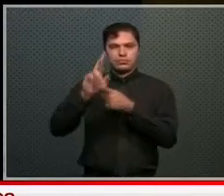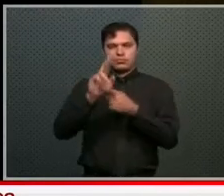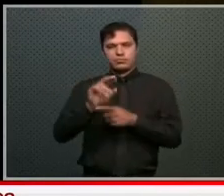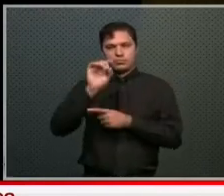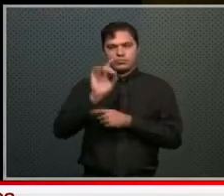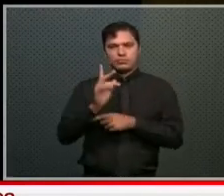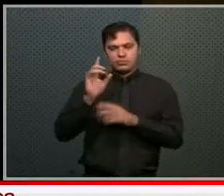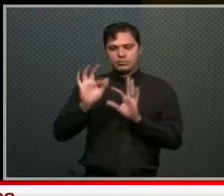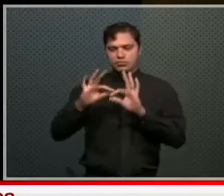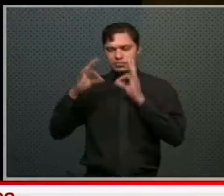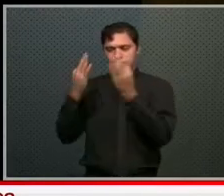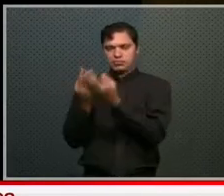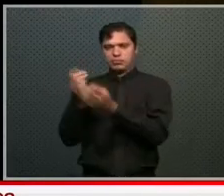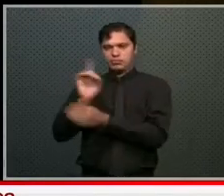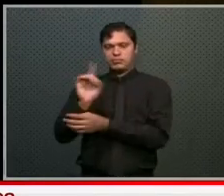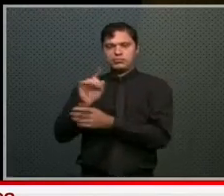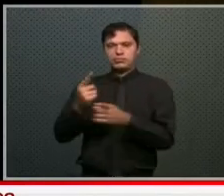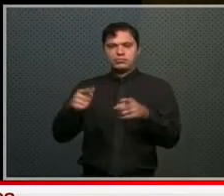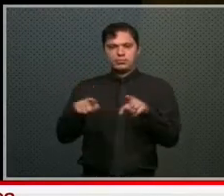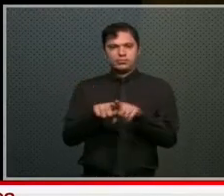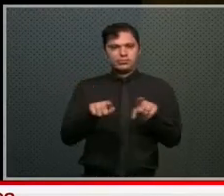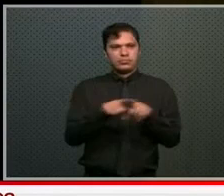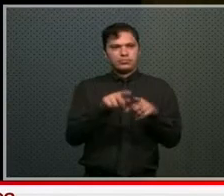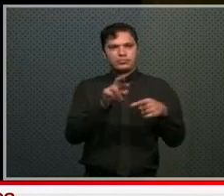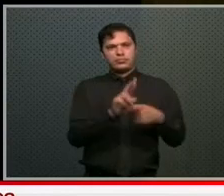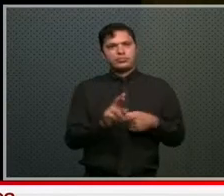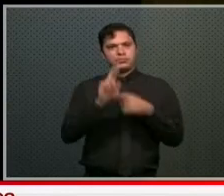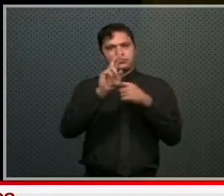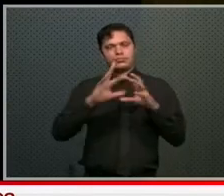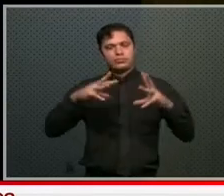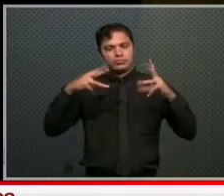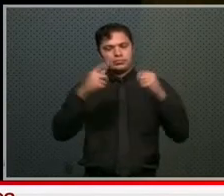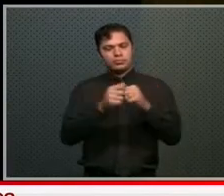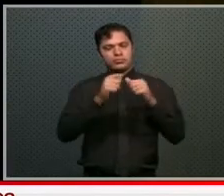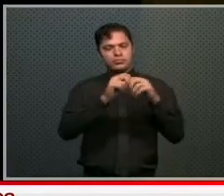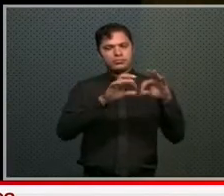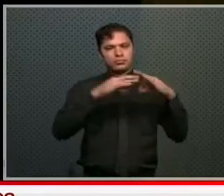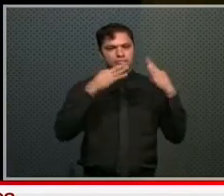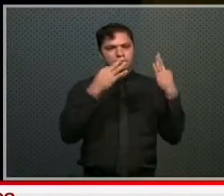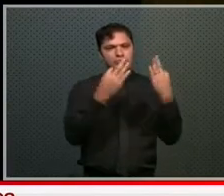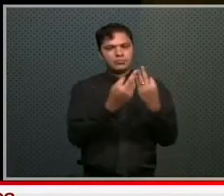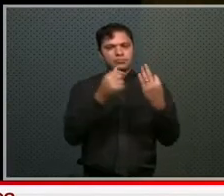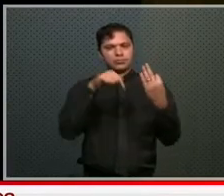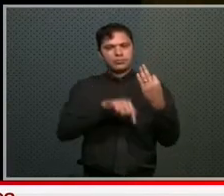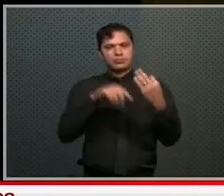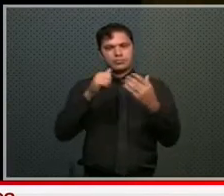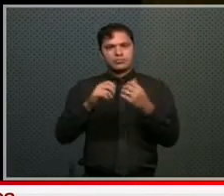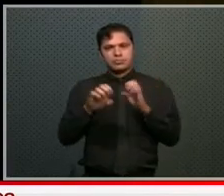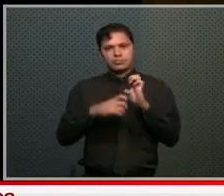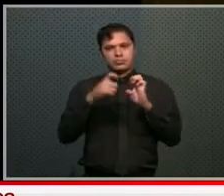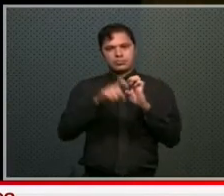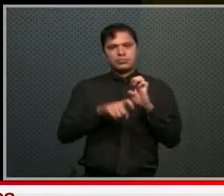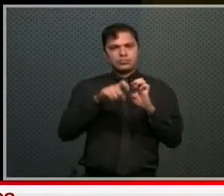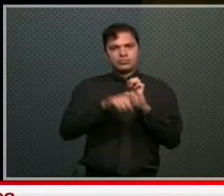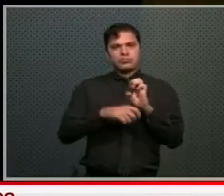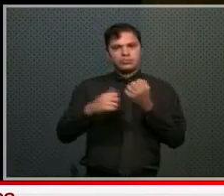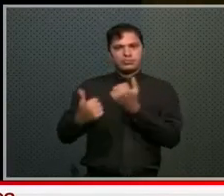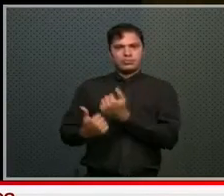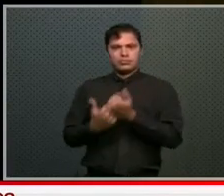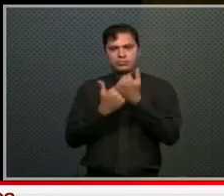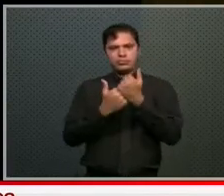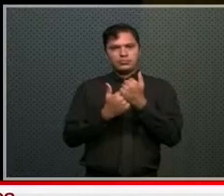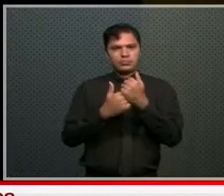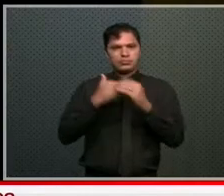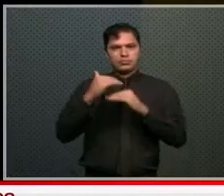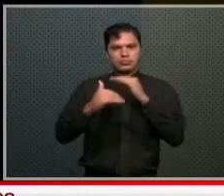apenas a tua família mas representando as famílias que a Embrapa ajudou a crescer